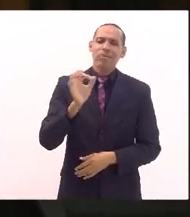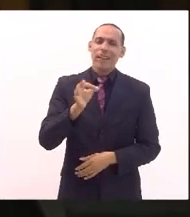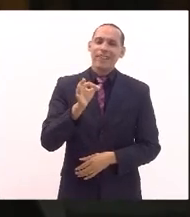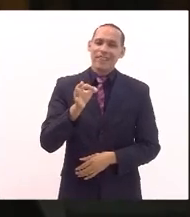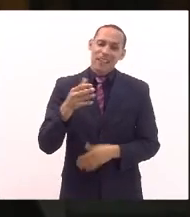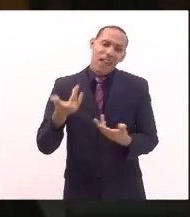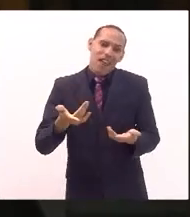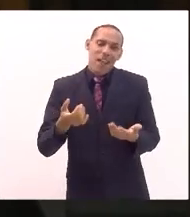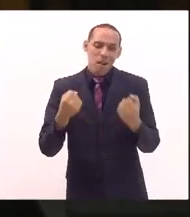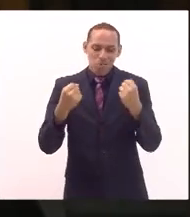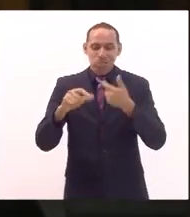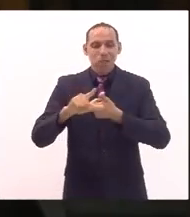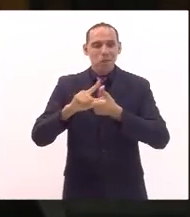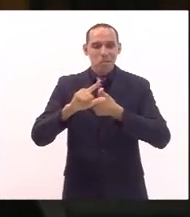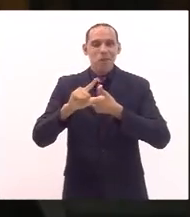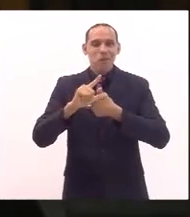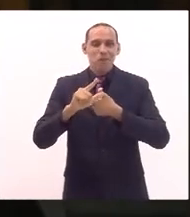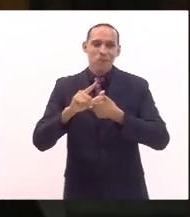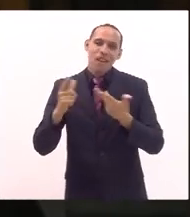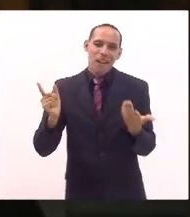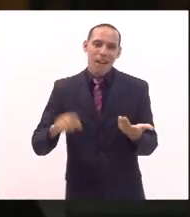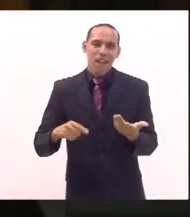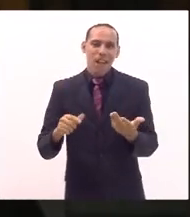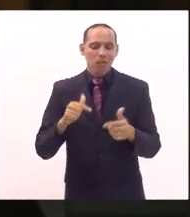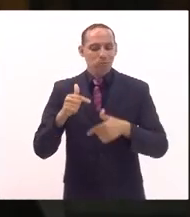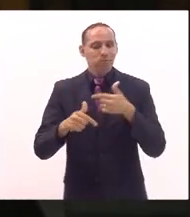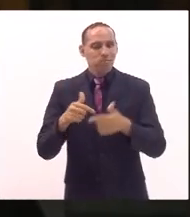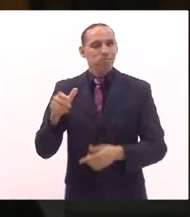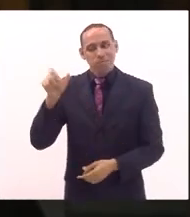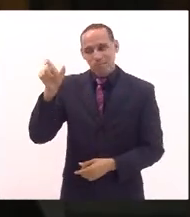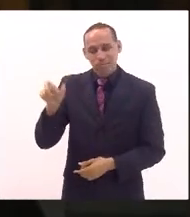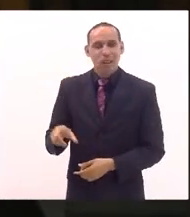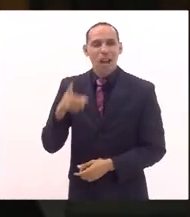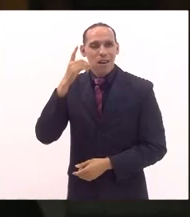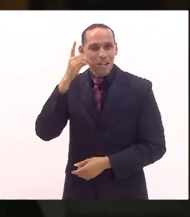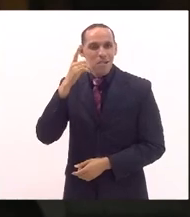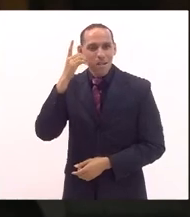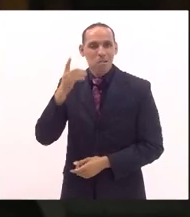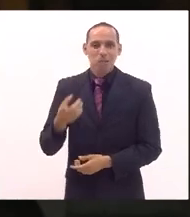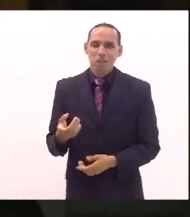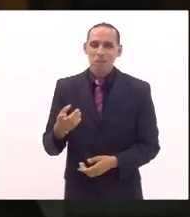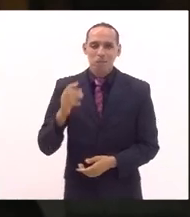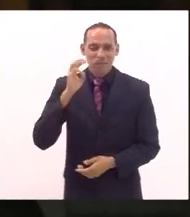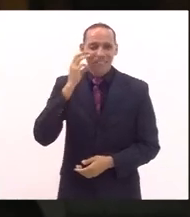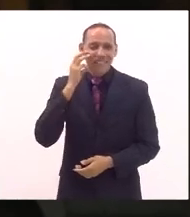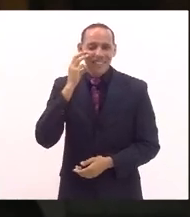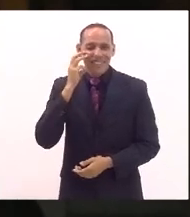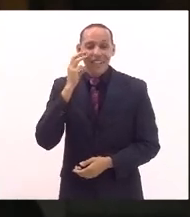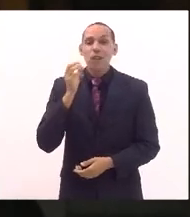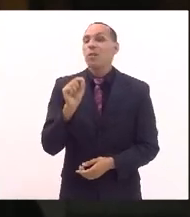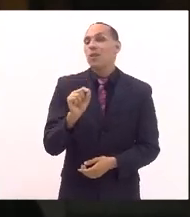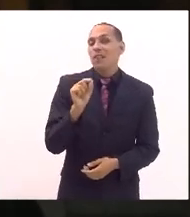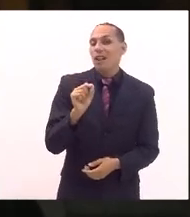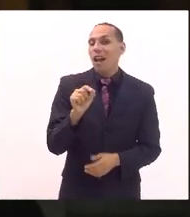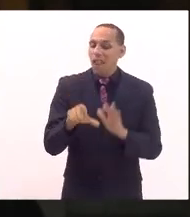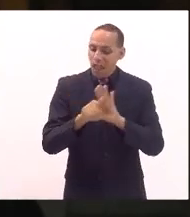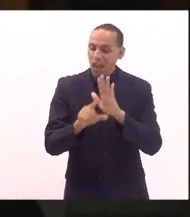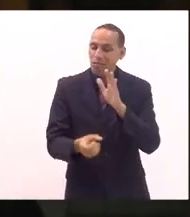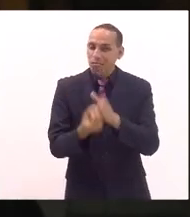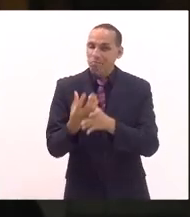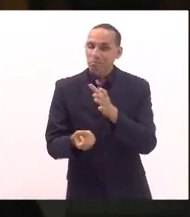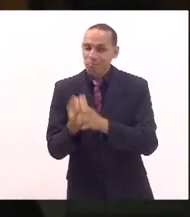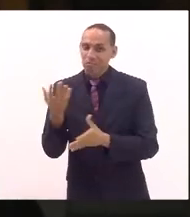se eu puder legislativo uma das primeiras funções Deputado waldeck é legislar